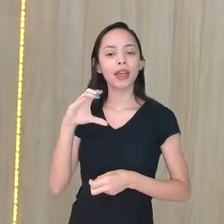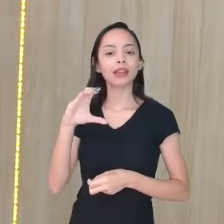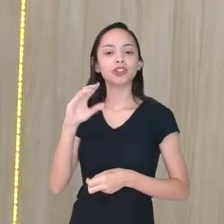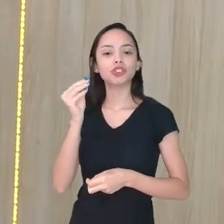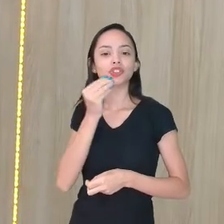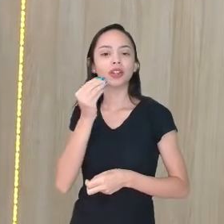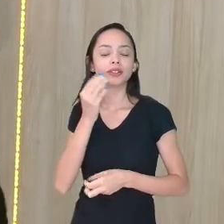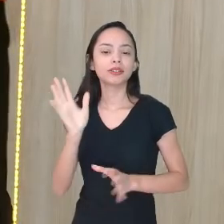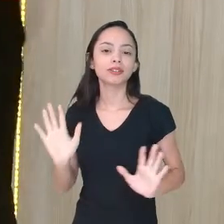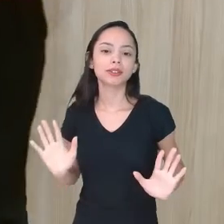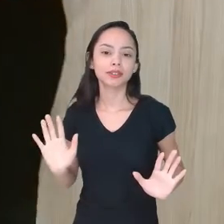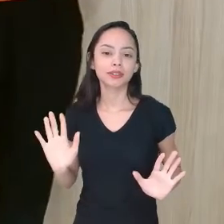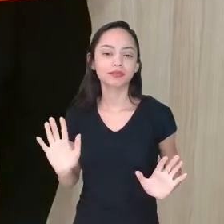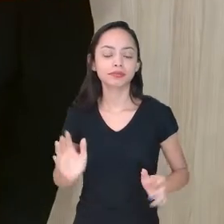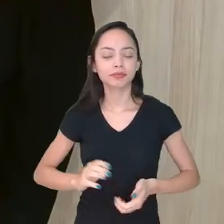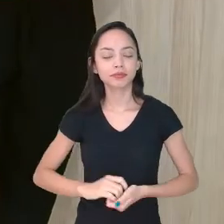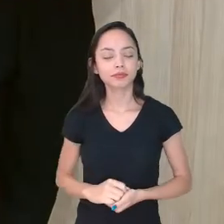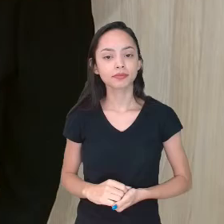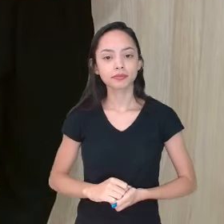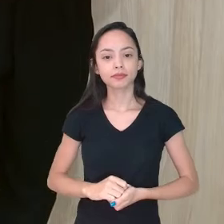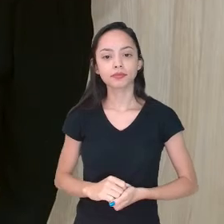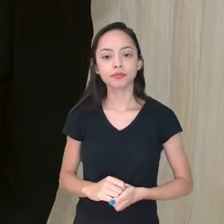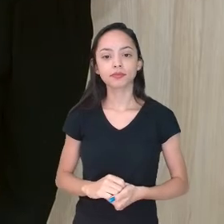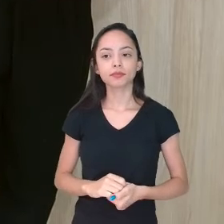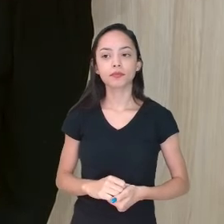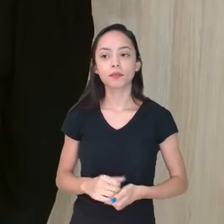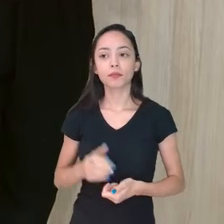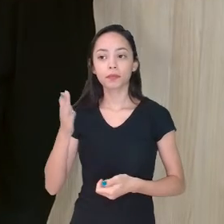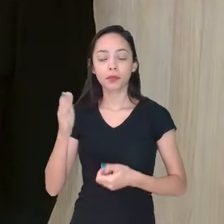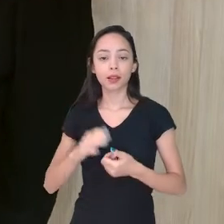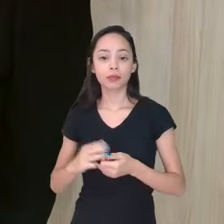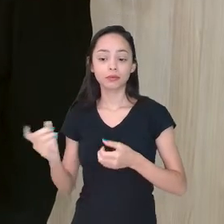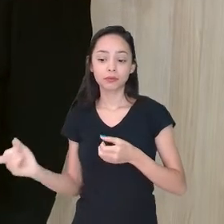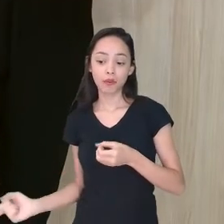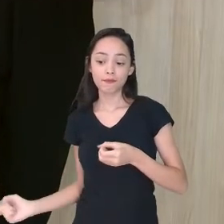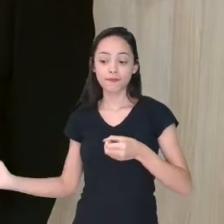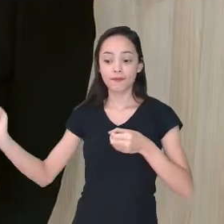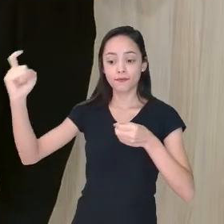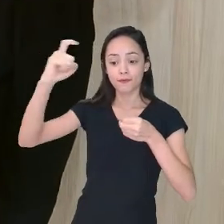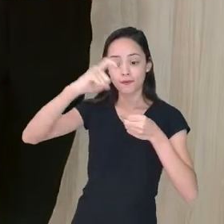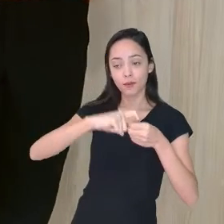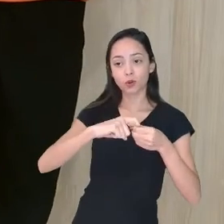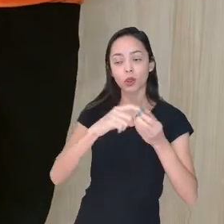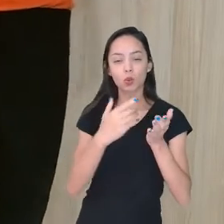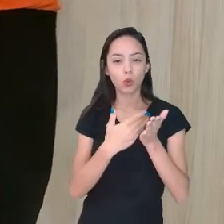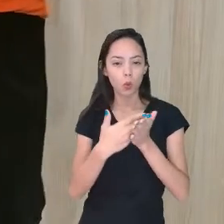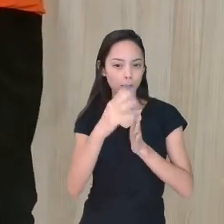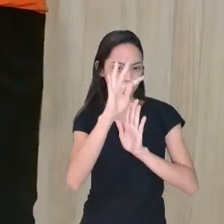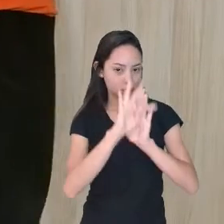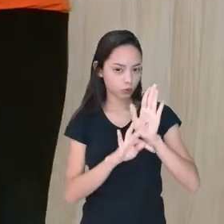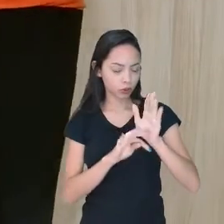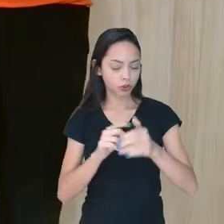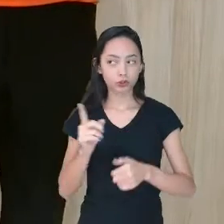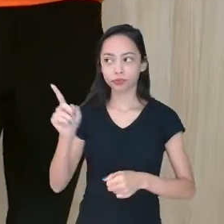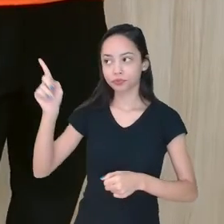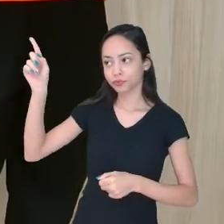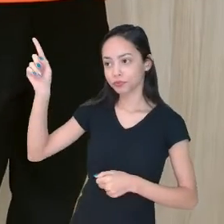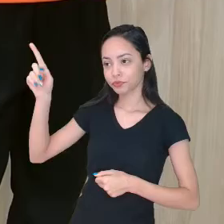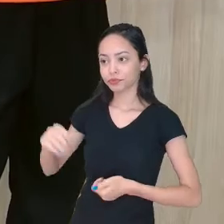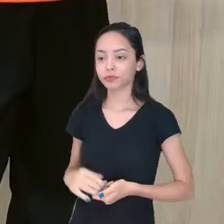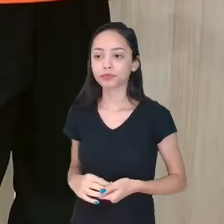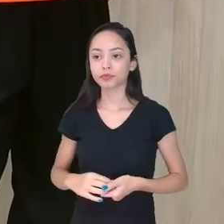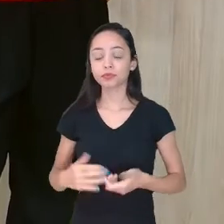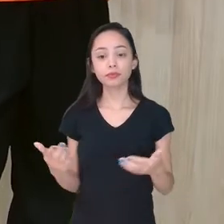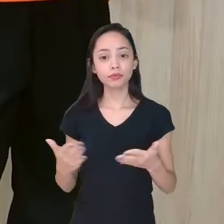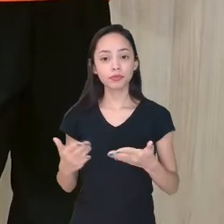que eu preciso. E aí, vamos voltar para o comecinho do texto. Ó, será que agora, depois que a